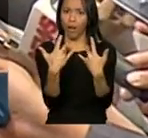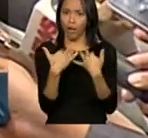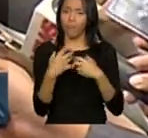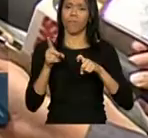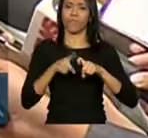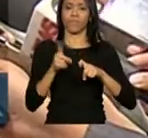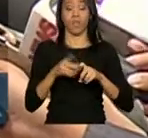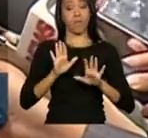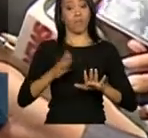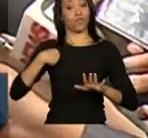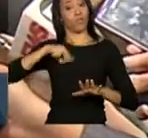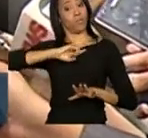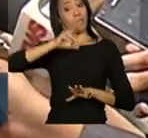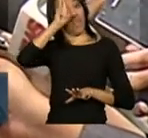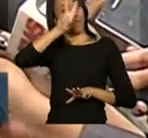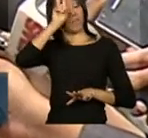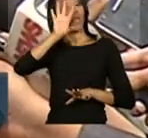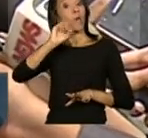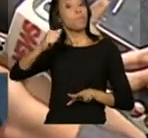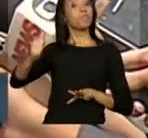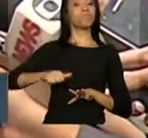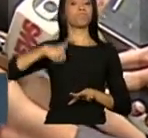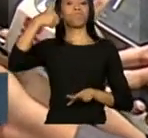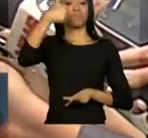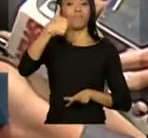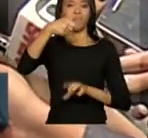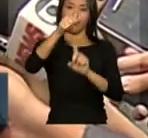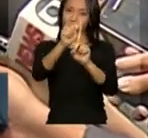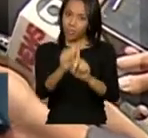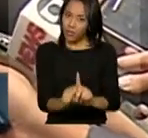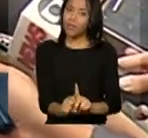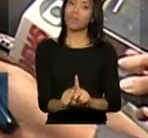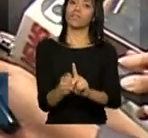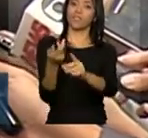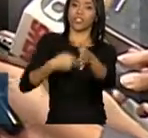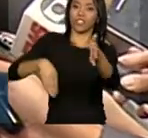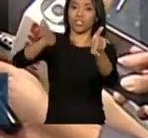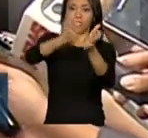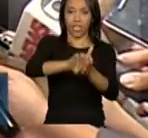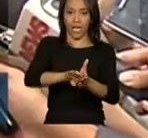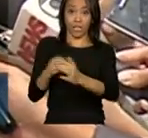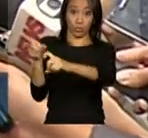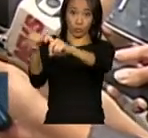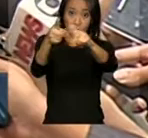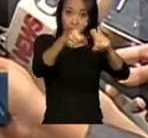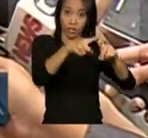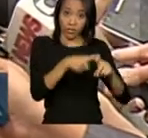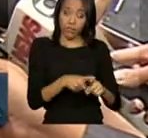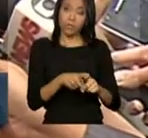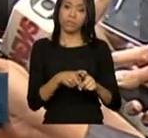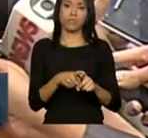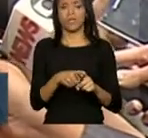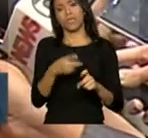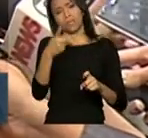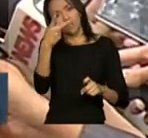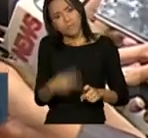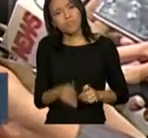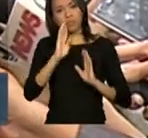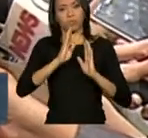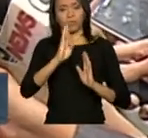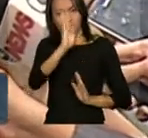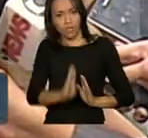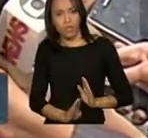lembrando estamos no primeiro passo ainda é o primeiro mês de chegada dos profissionais médicos seja os brasileiros